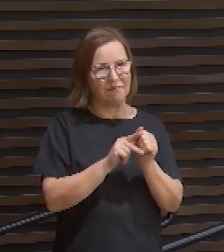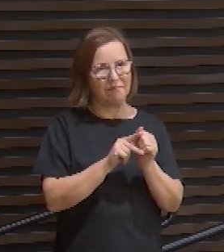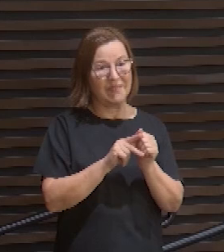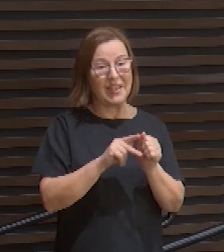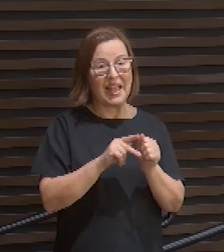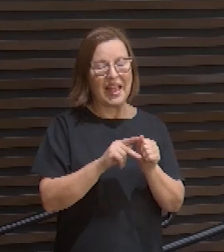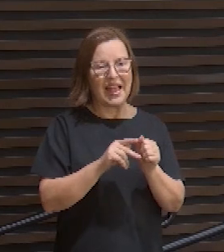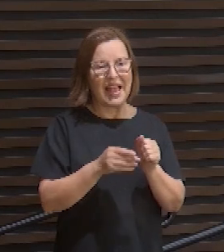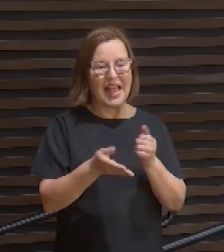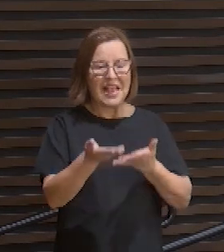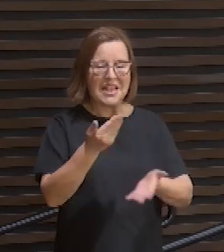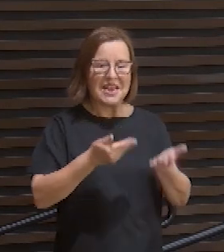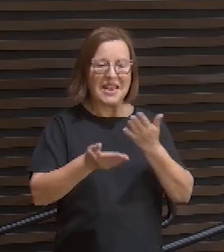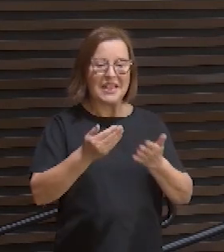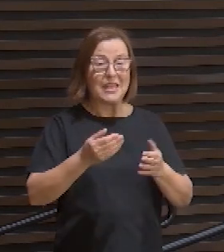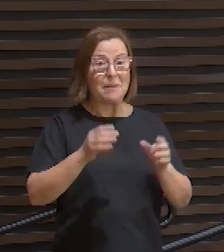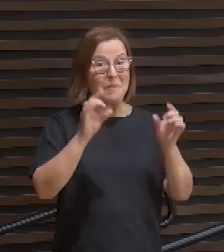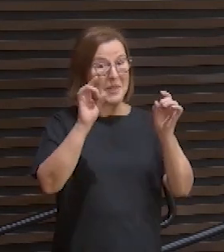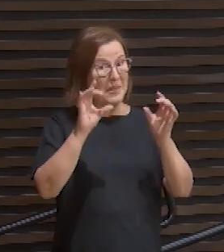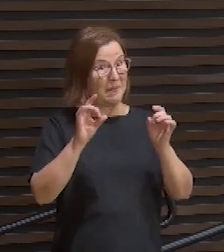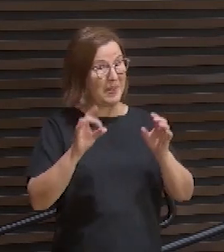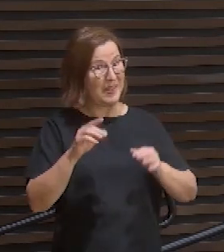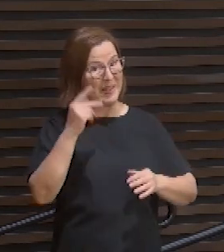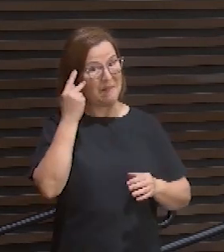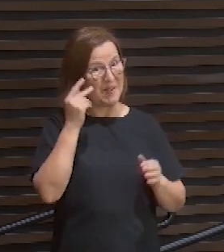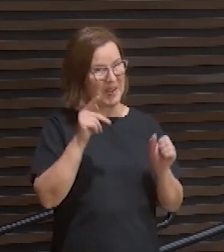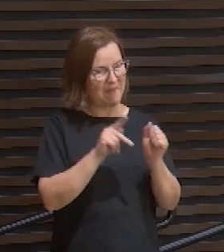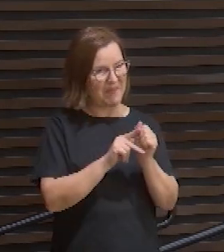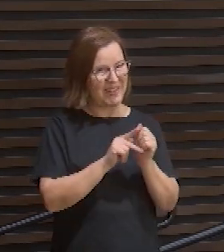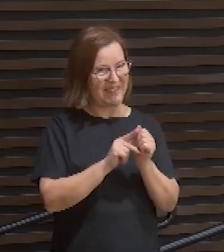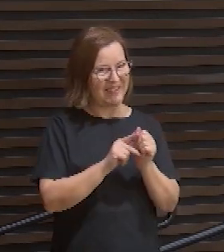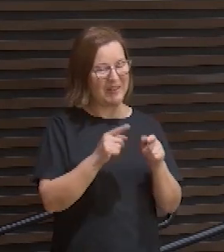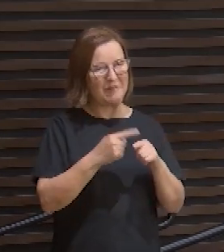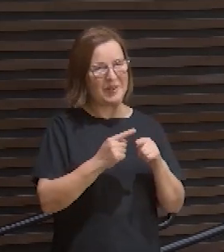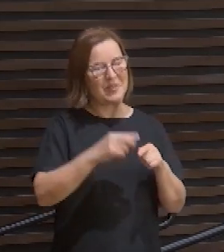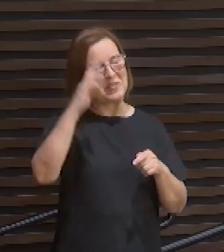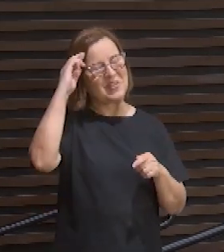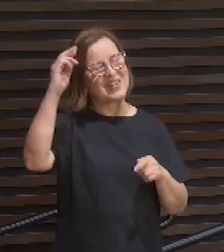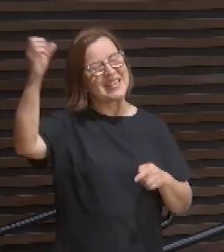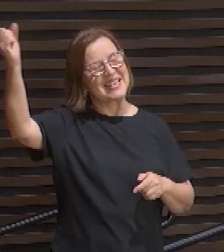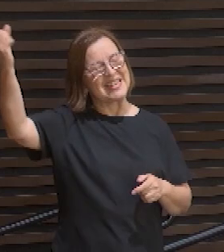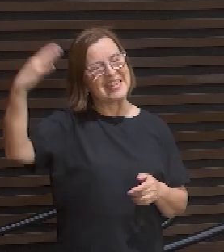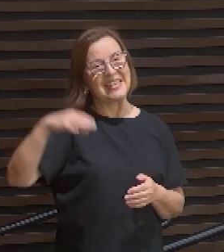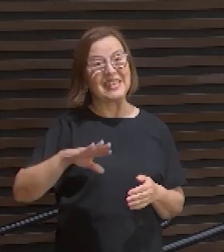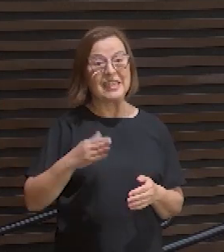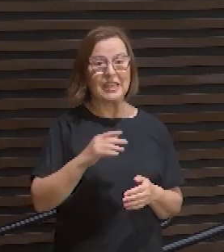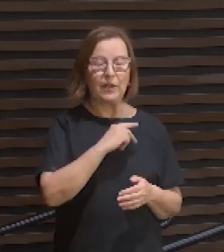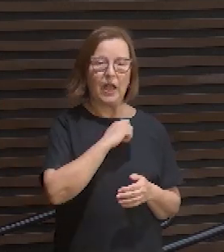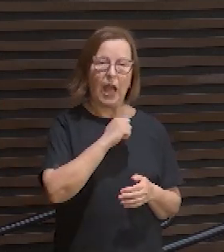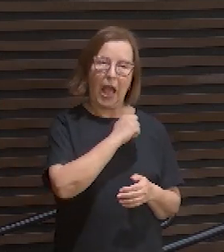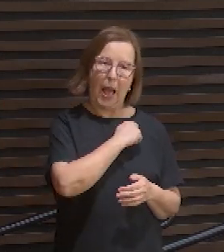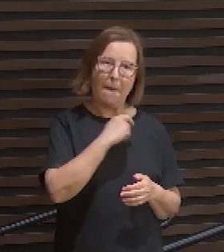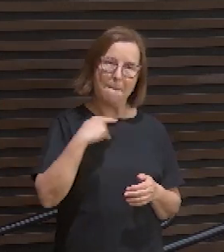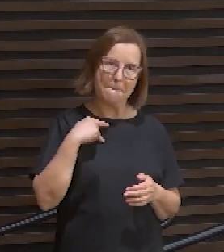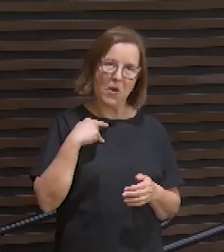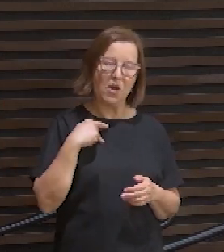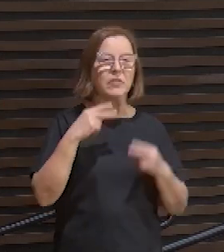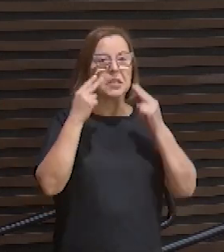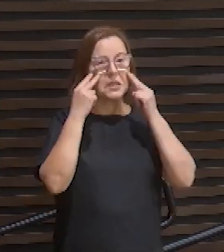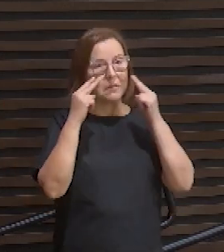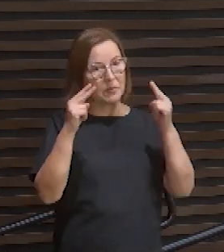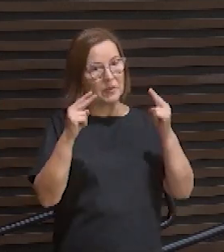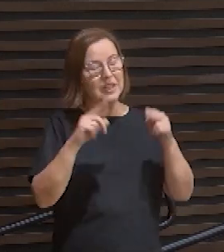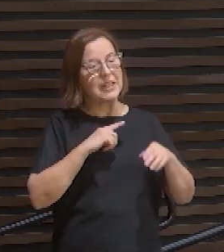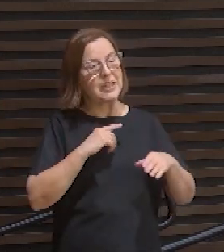Senhor, porque é um Senhor da graça. E aí, os apóstolos então são testemunhas oculares, mas tem mais testemunhas.